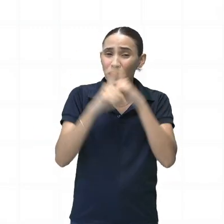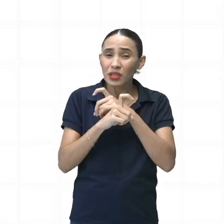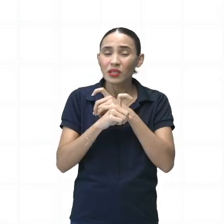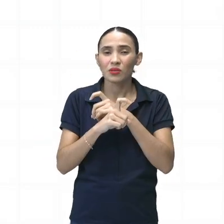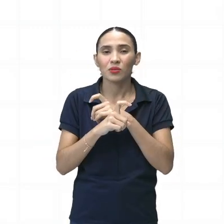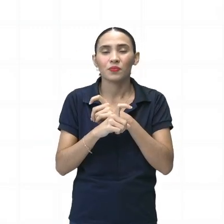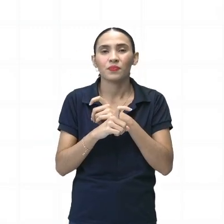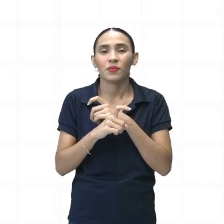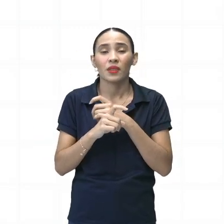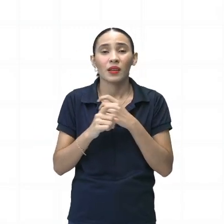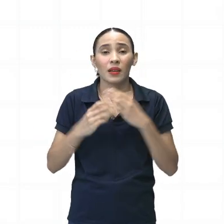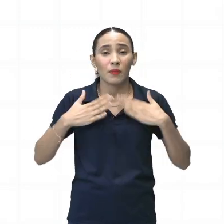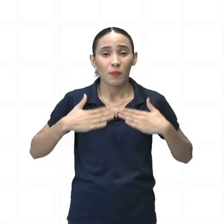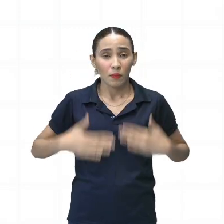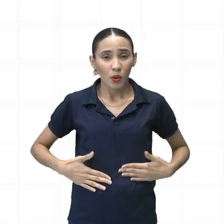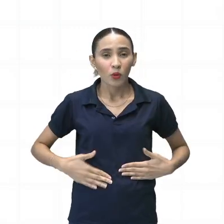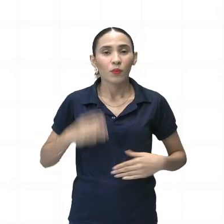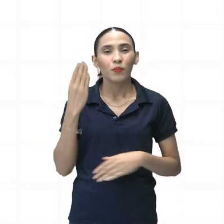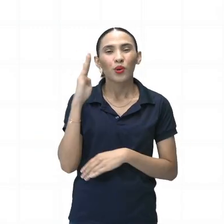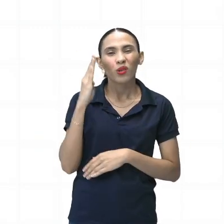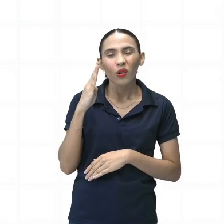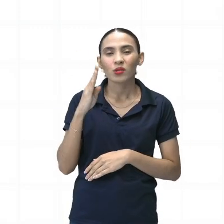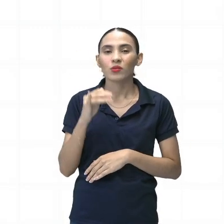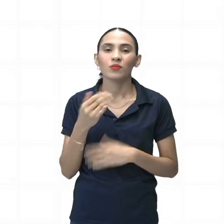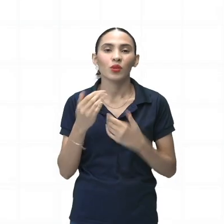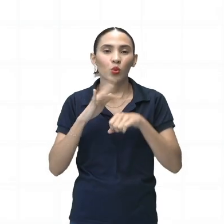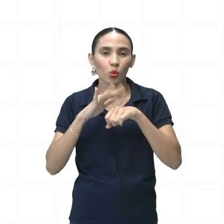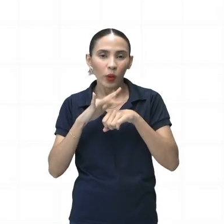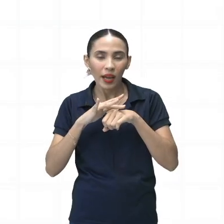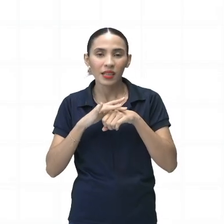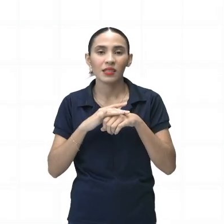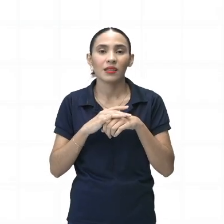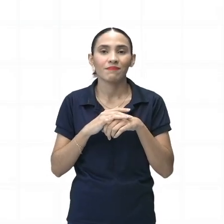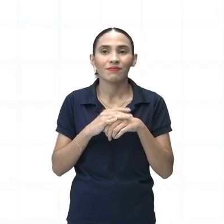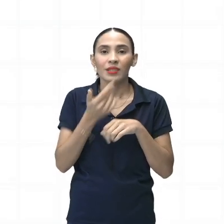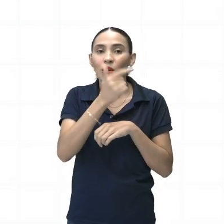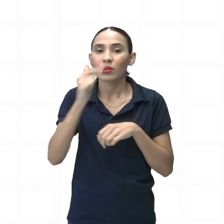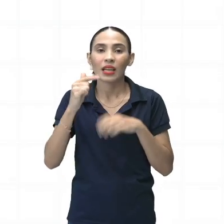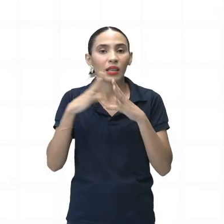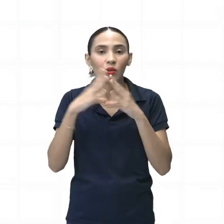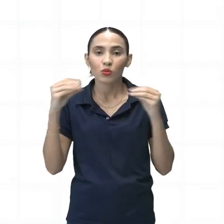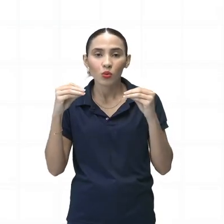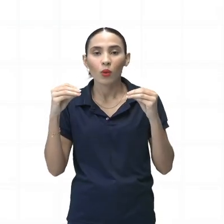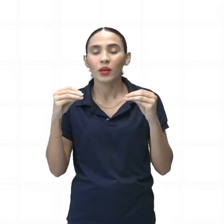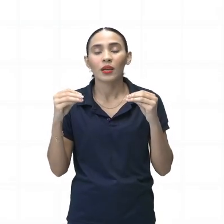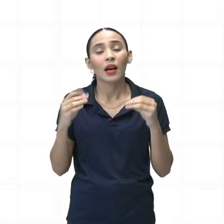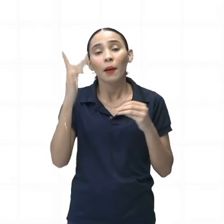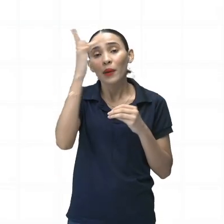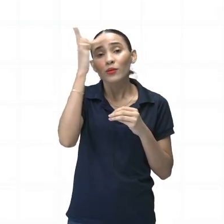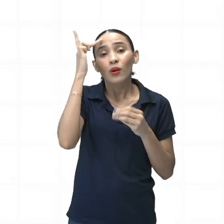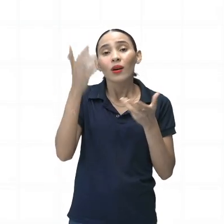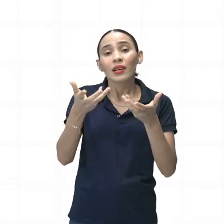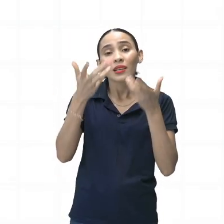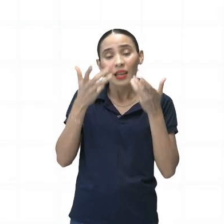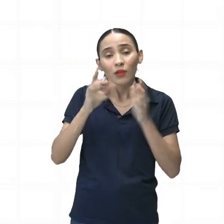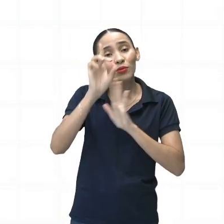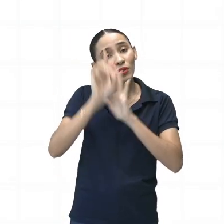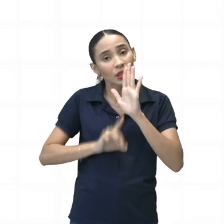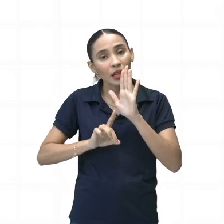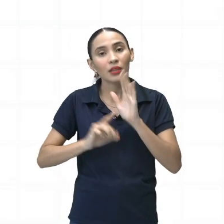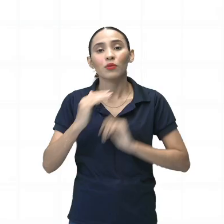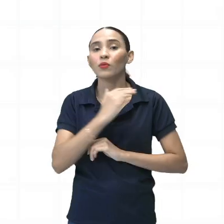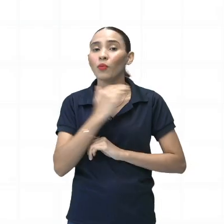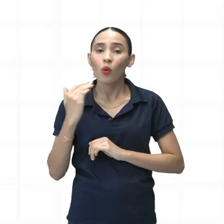né? Também o consentimento informado na pesquisa, né? A privacidade dos